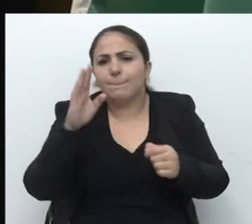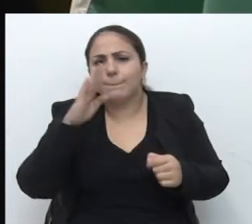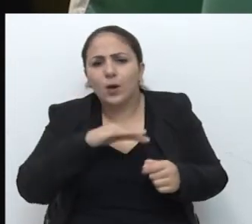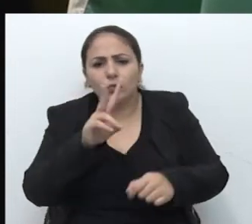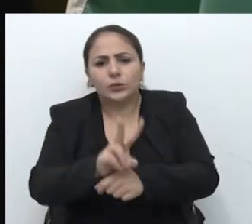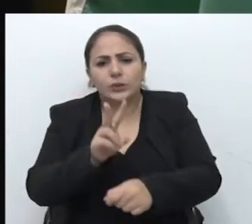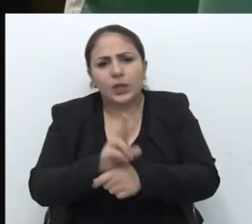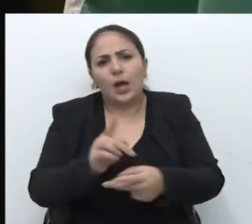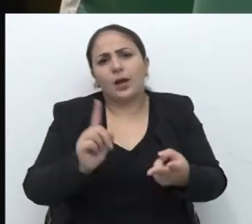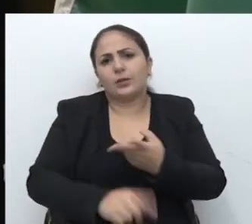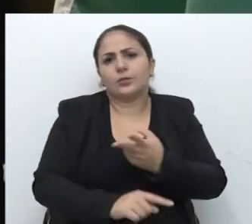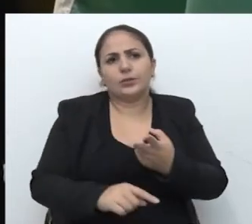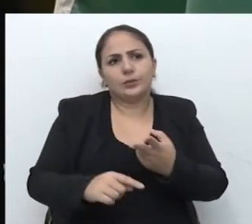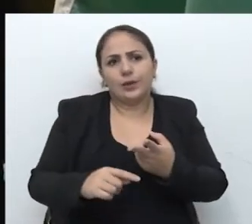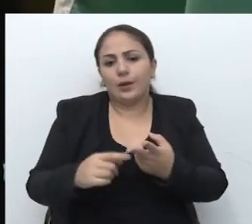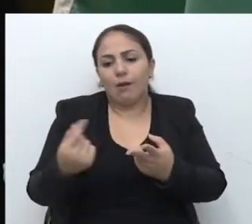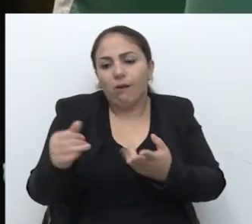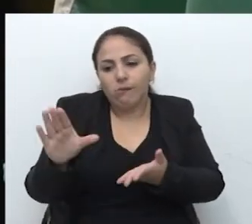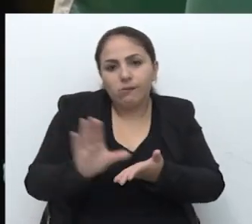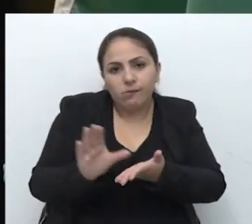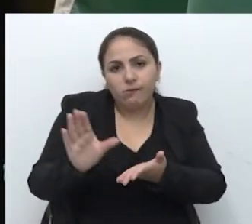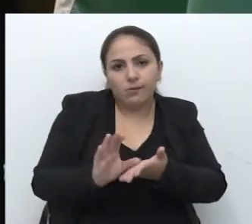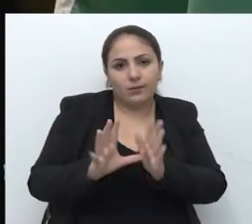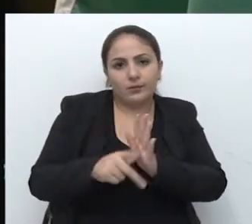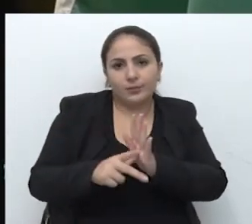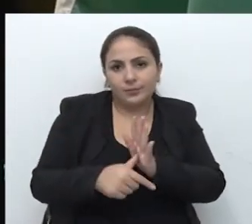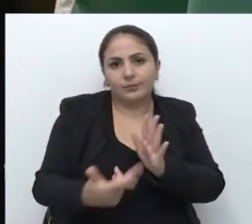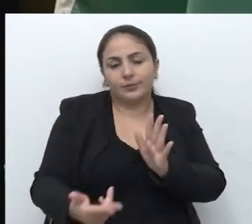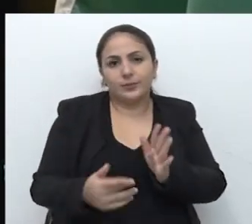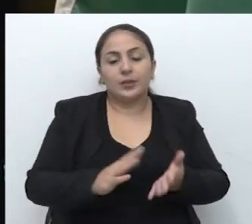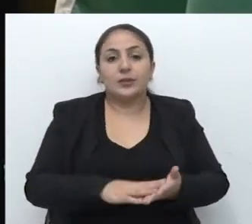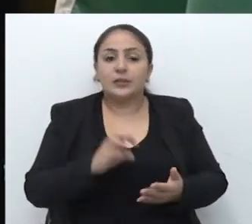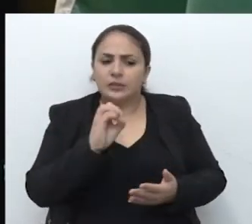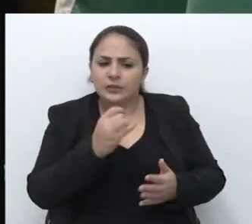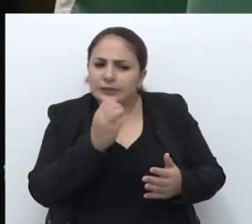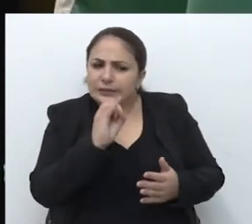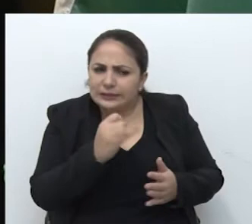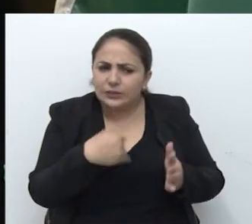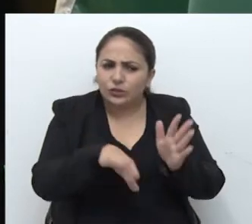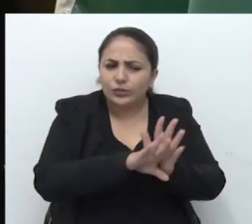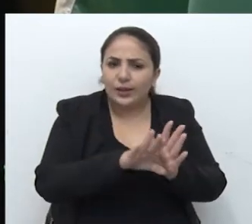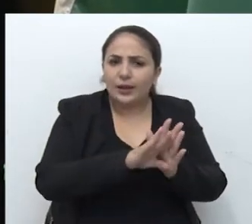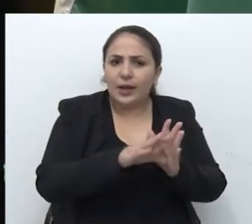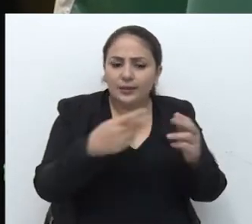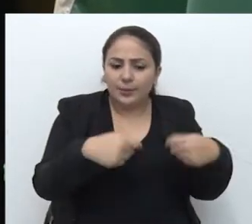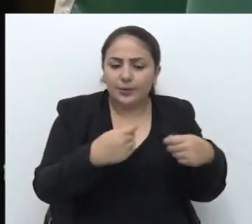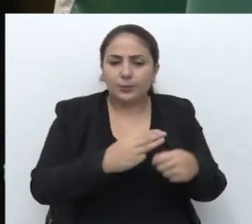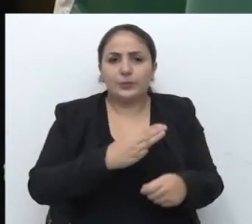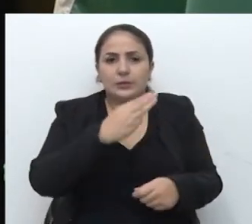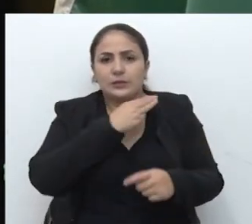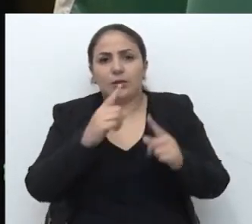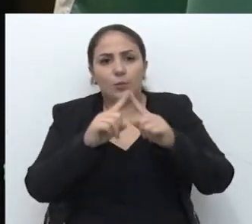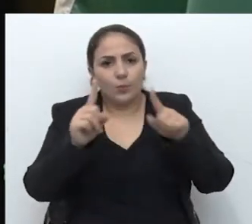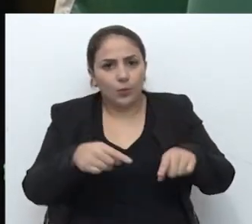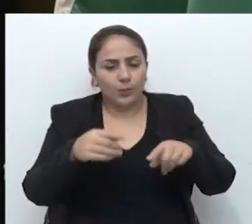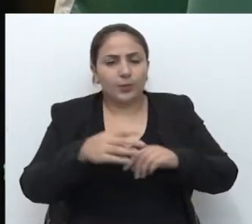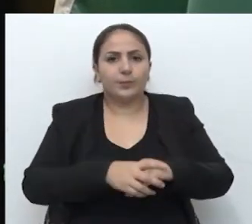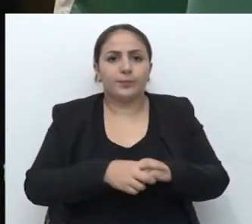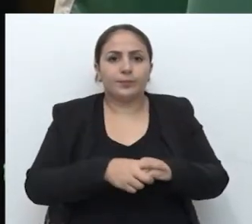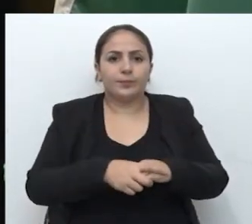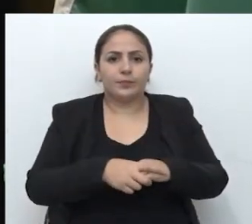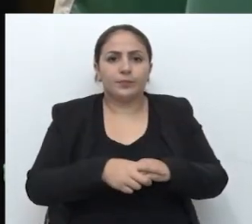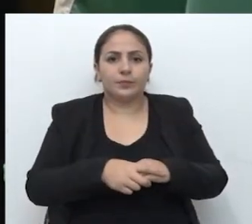maus tratos, apropriações. Então, no momento que chega uma demanda lá no Ministério Público,